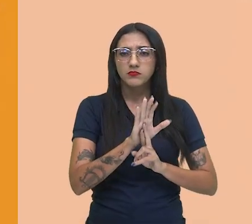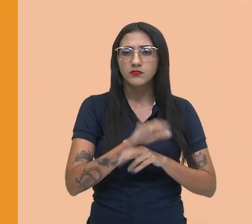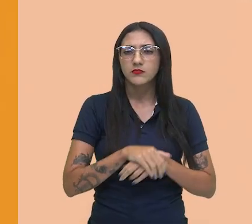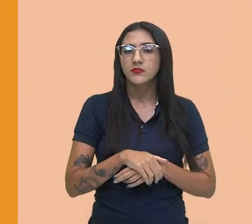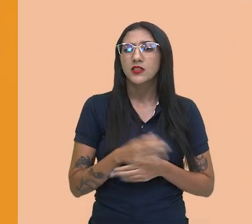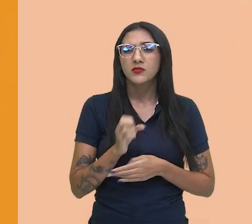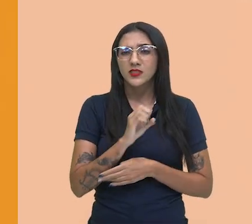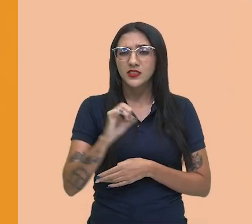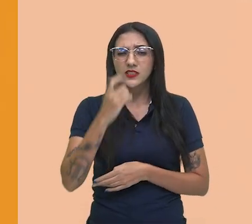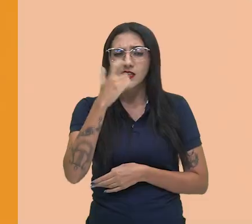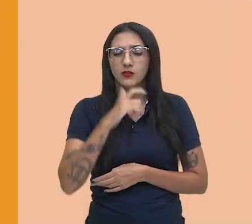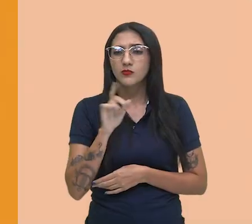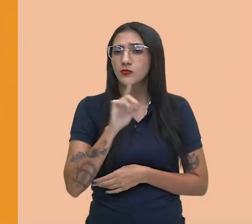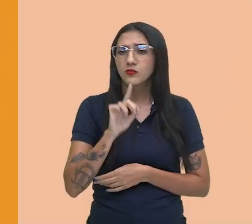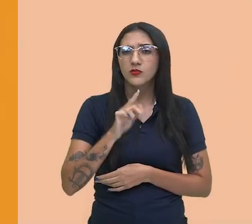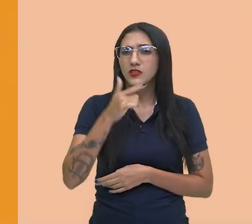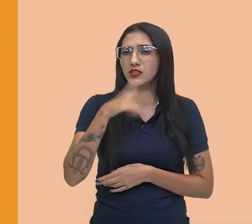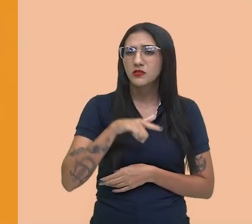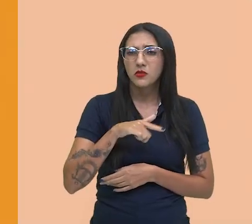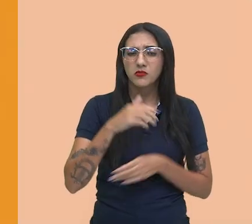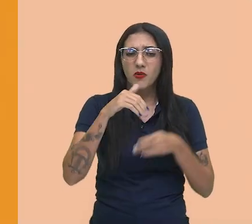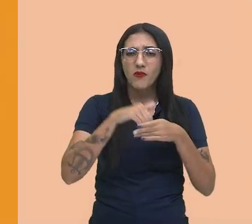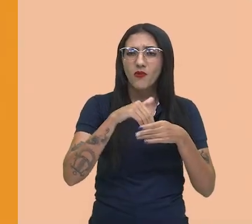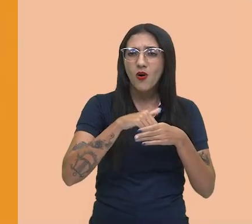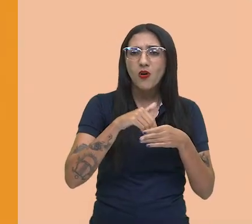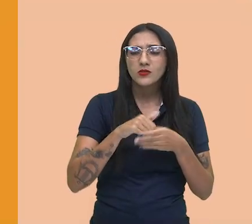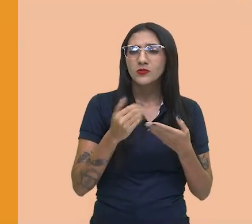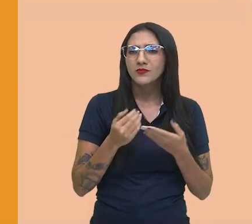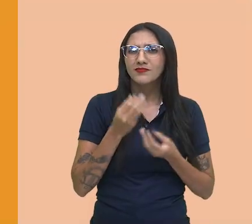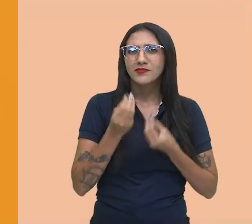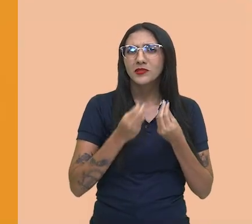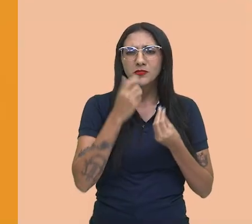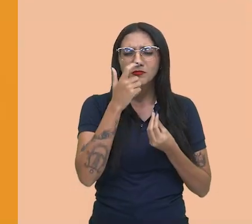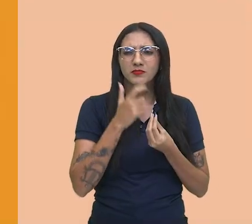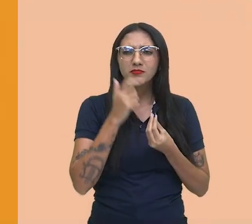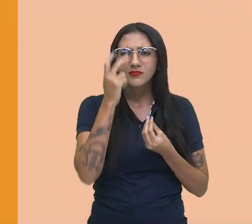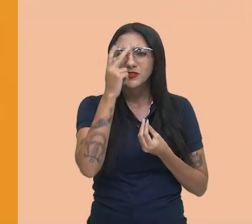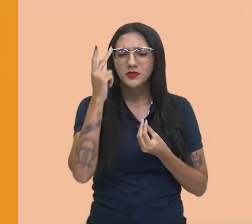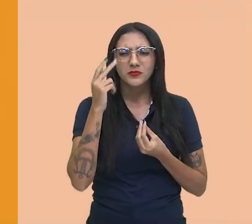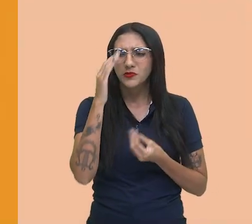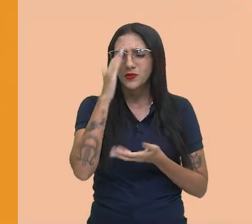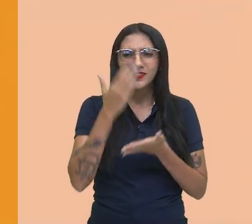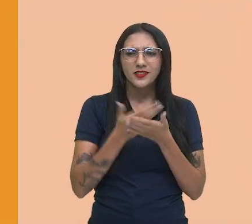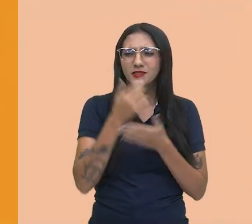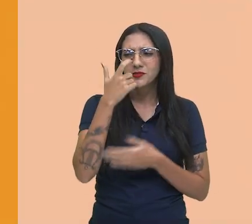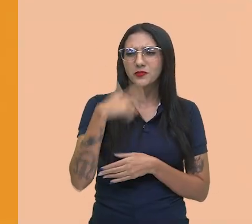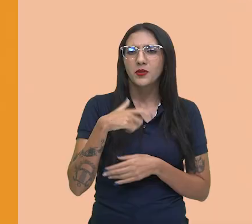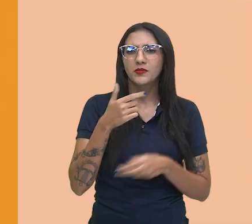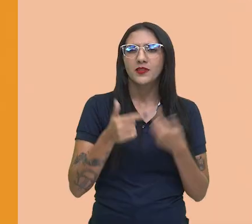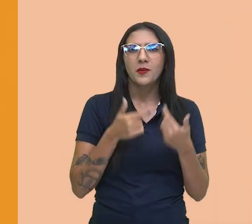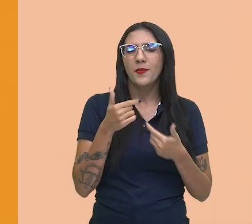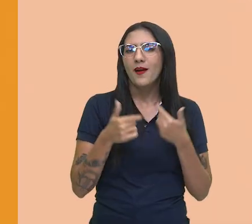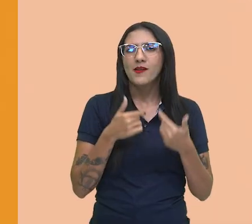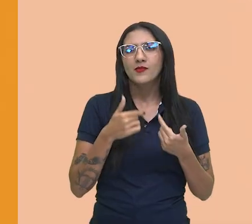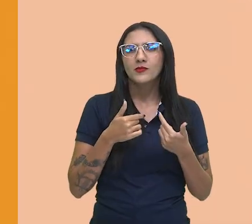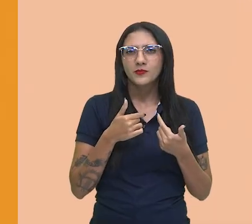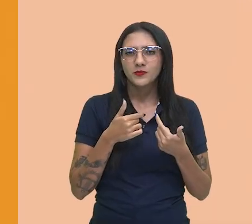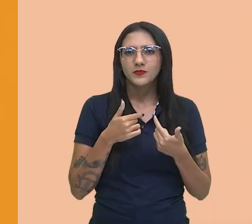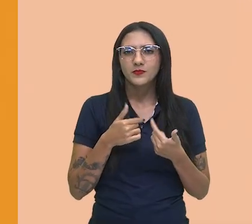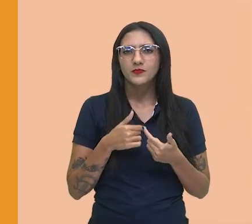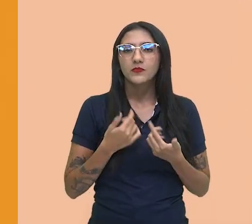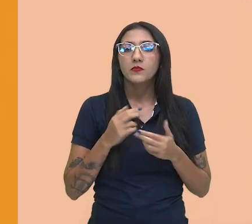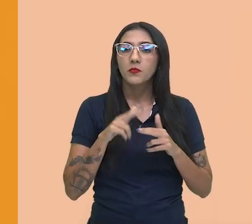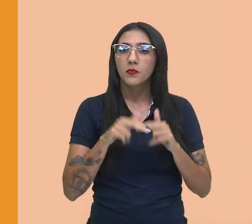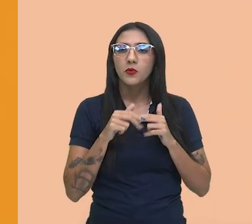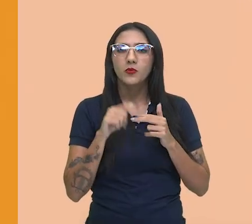ser reeleito, é porque eu não fui aceito, porque o povo não tem mais confiança no meu trabalho. Entenderam isso daí? Daí